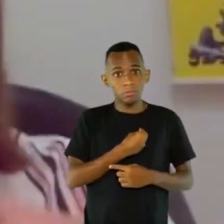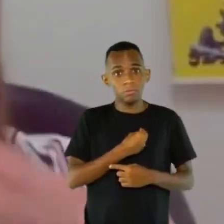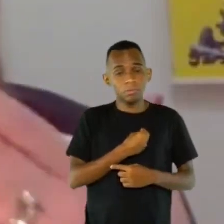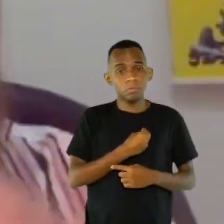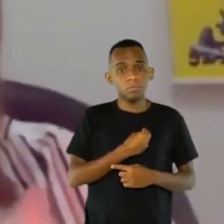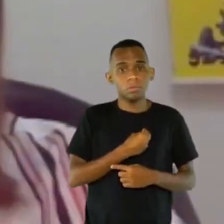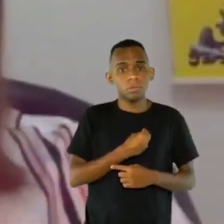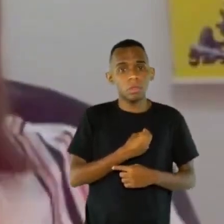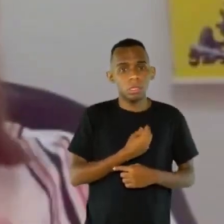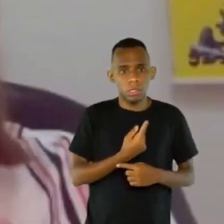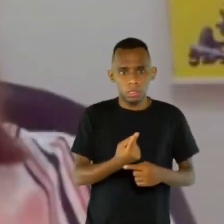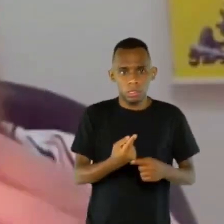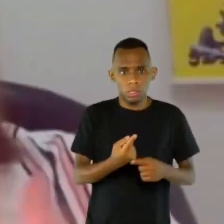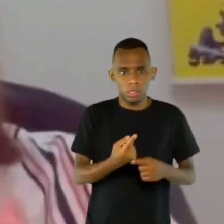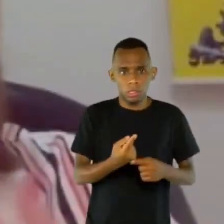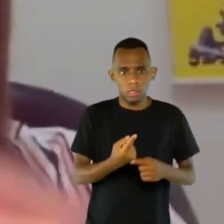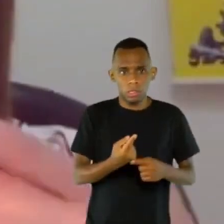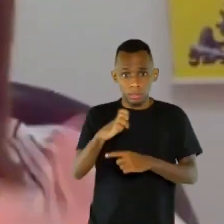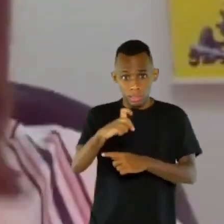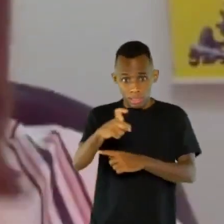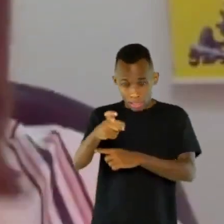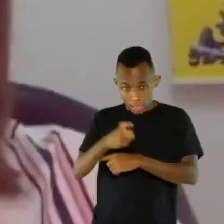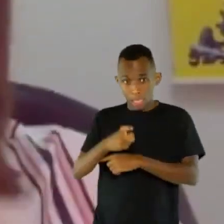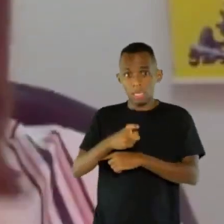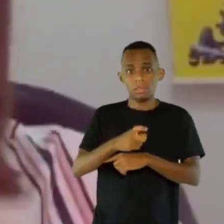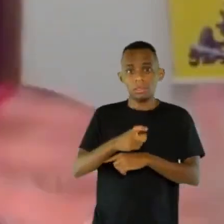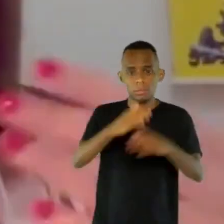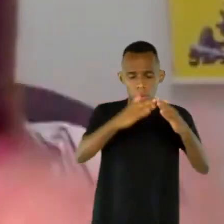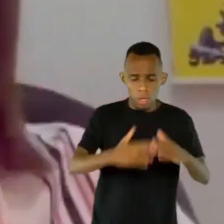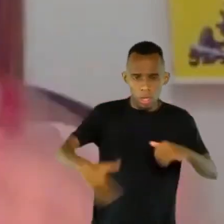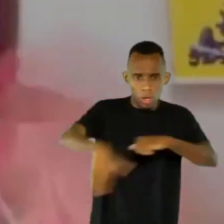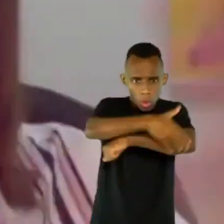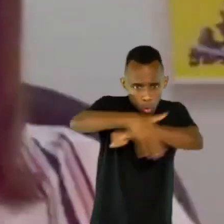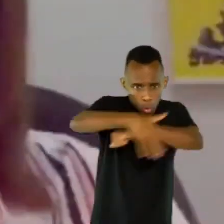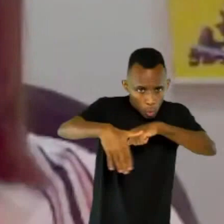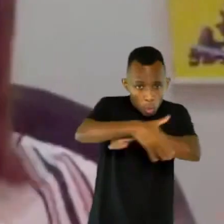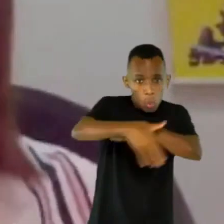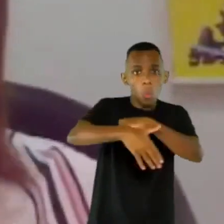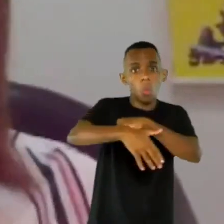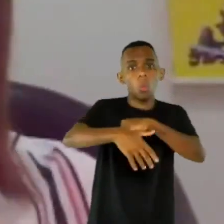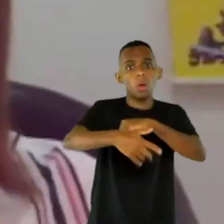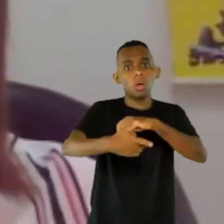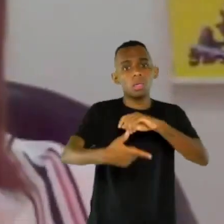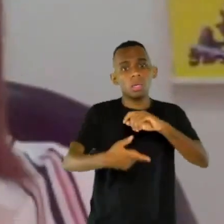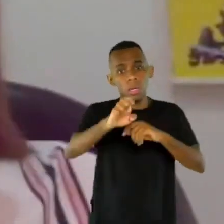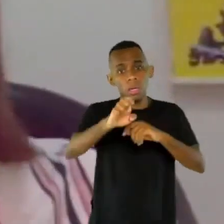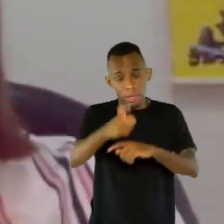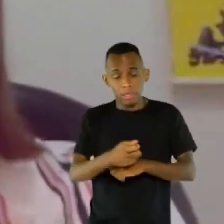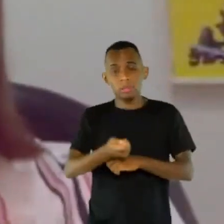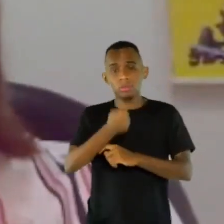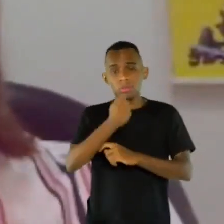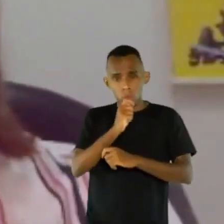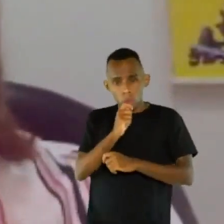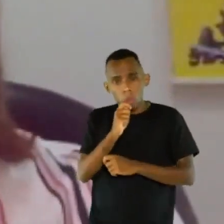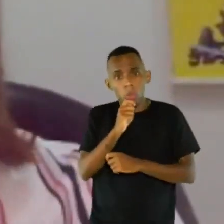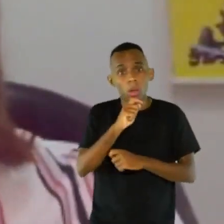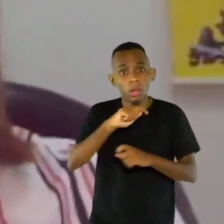ex-moradora de rua, ex-viciada, e que tenta reconstruir a sua vida também,